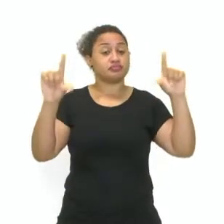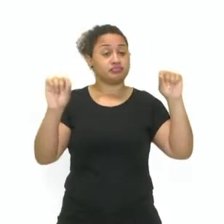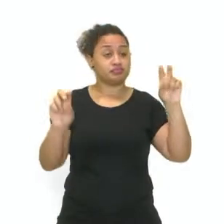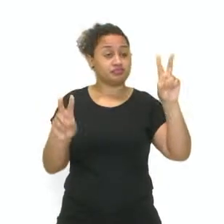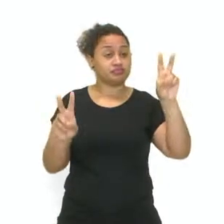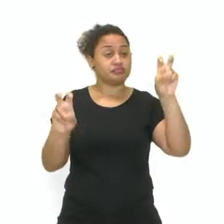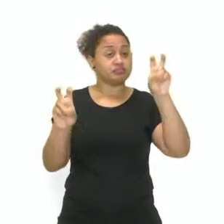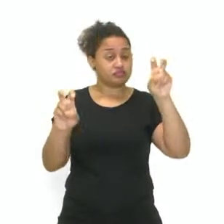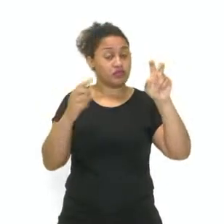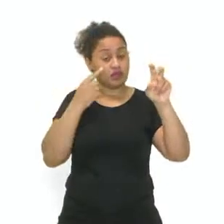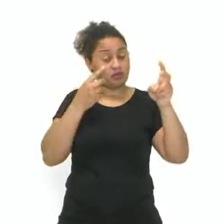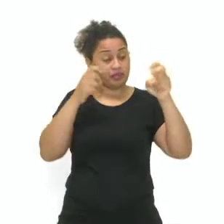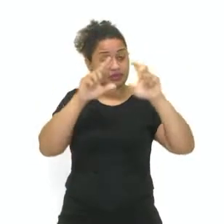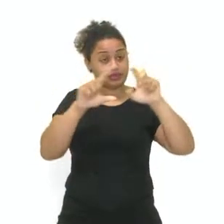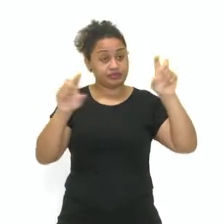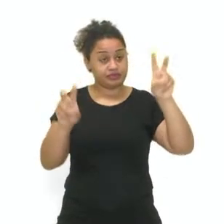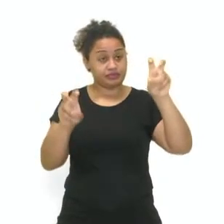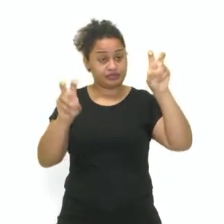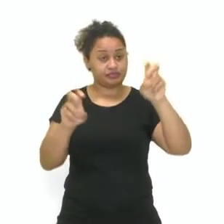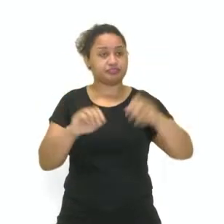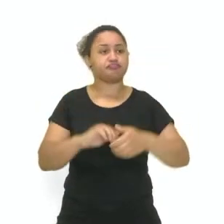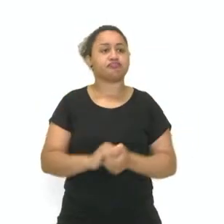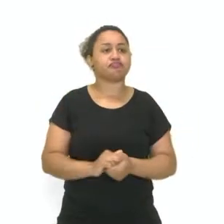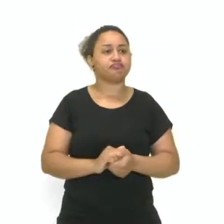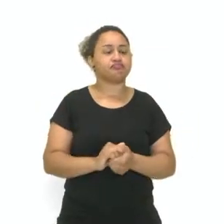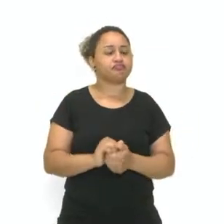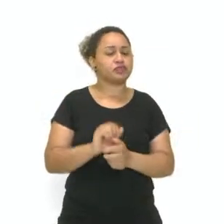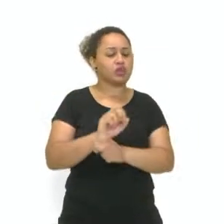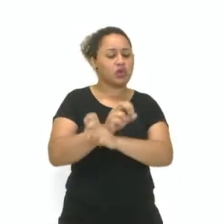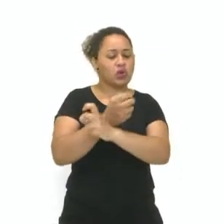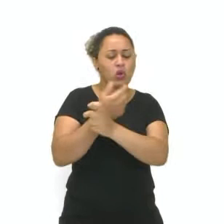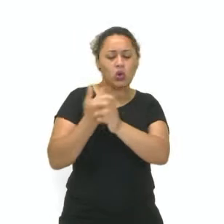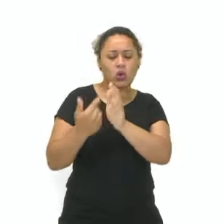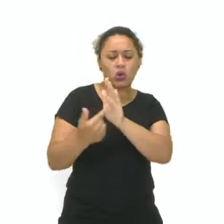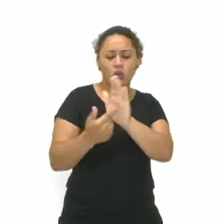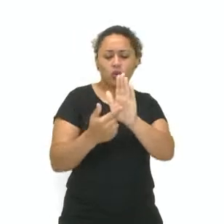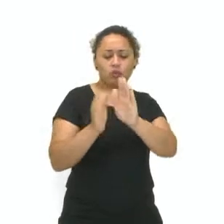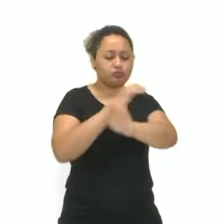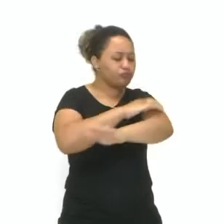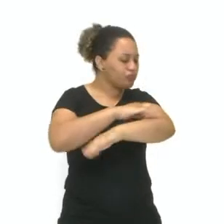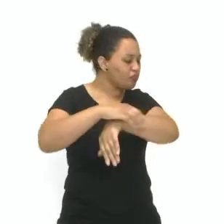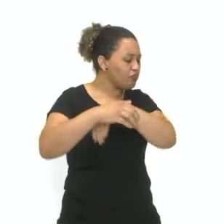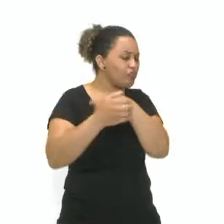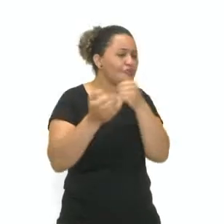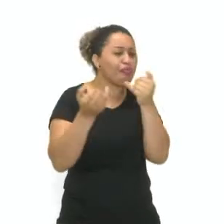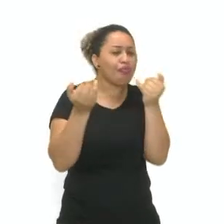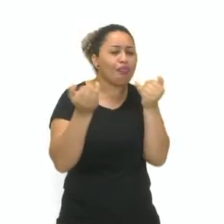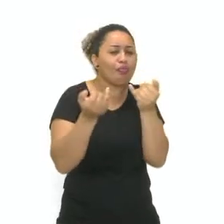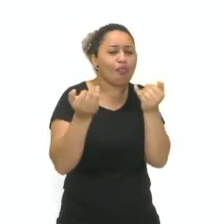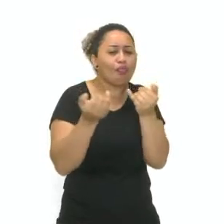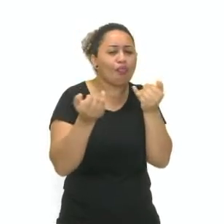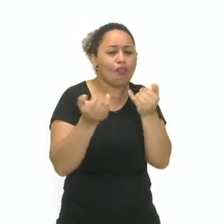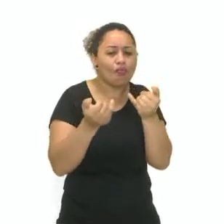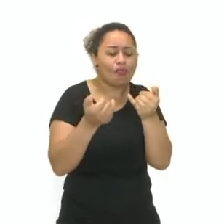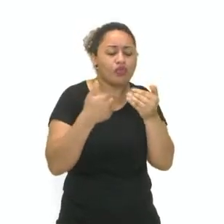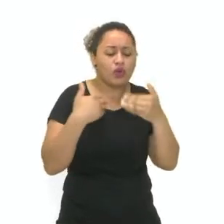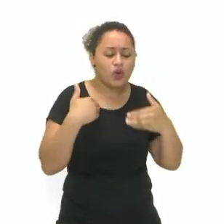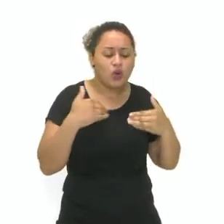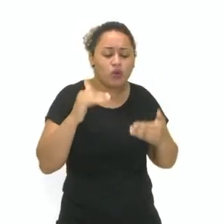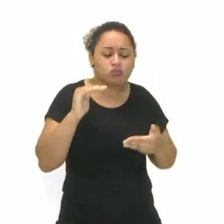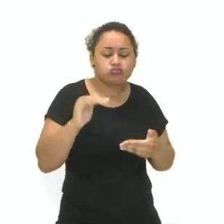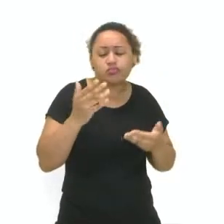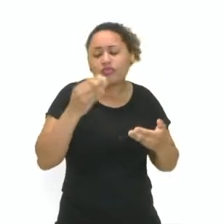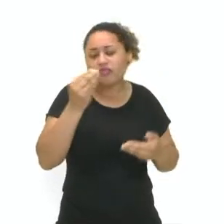professora destacou aqui. Ossos à mostra, braços finos, pequeno corpo